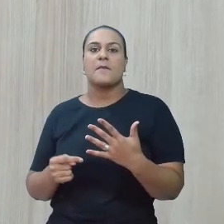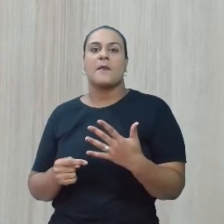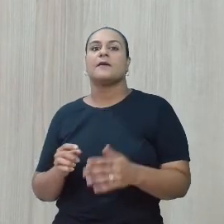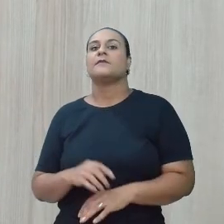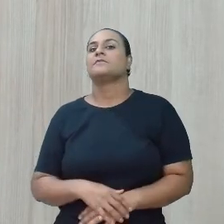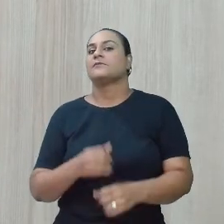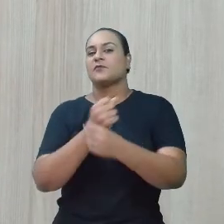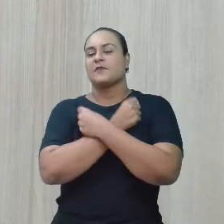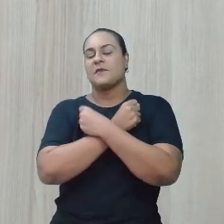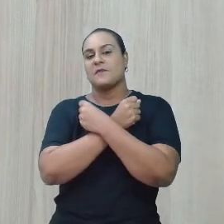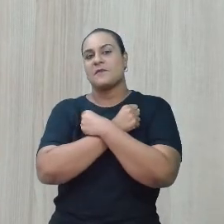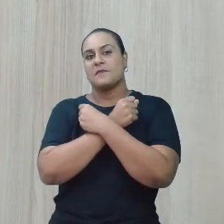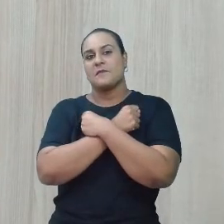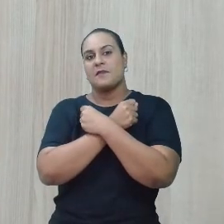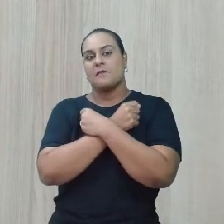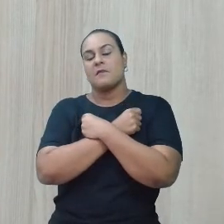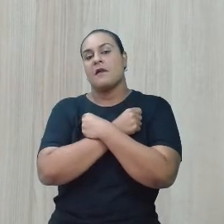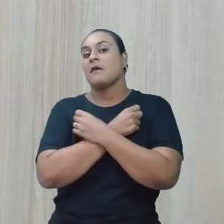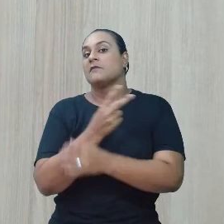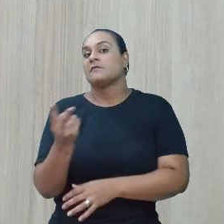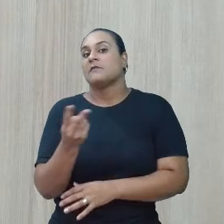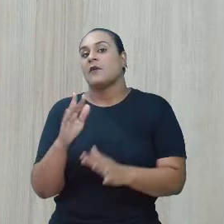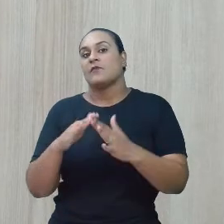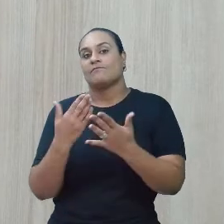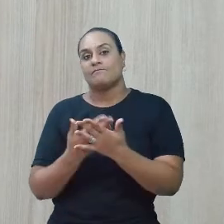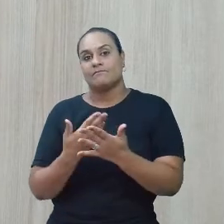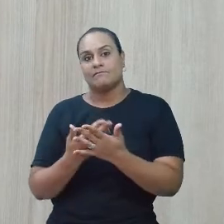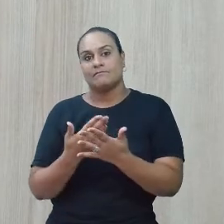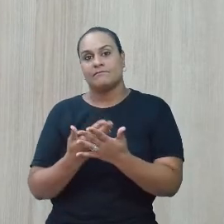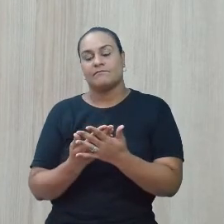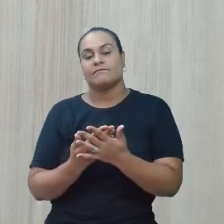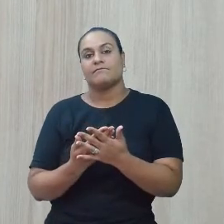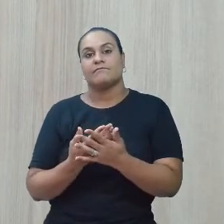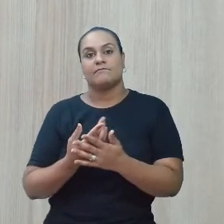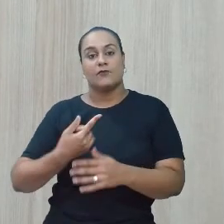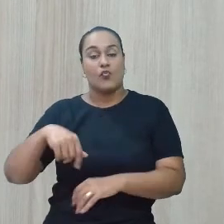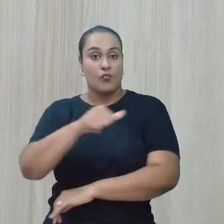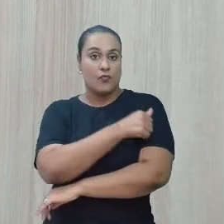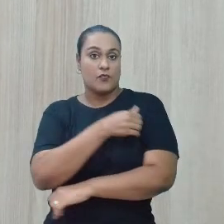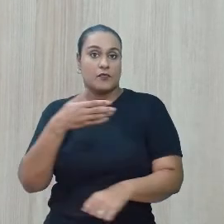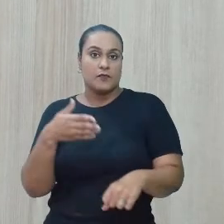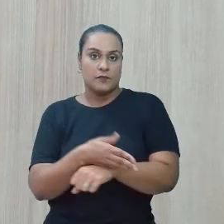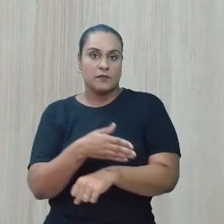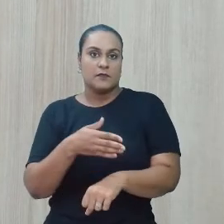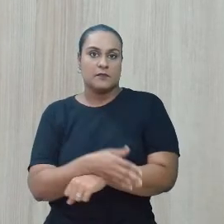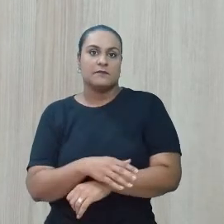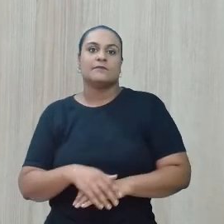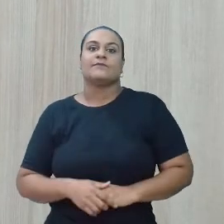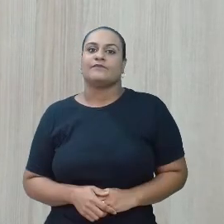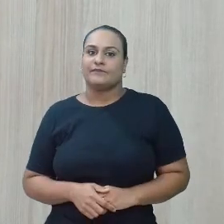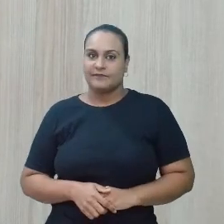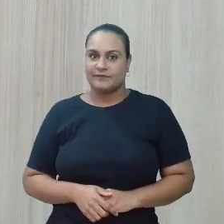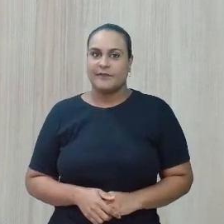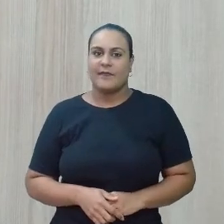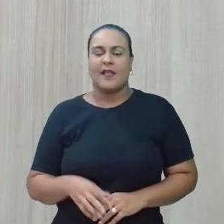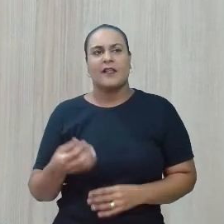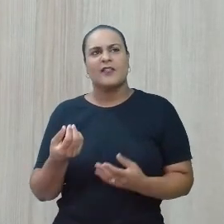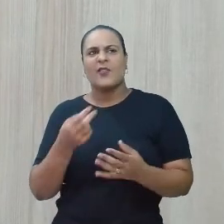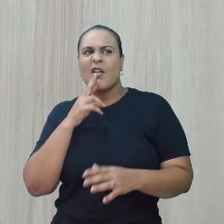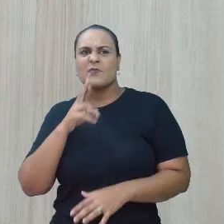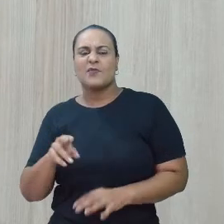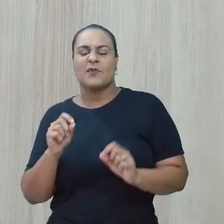um abração para essas duas escolas. E eles estão aqui falando que é um pouco complicado essas regras do